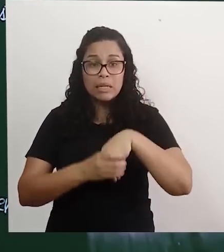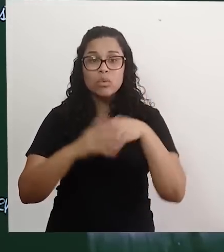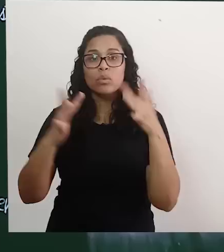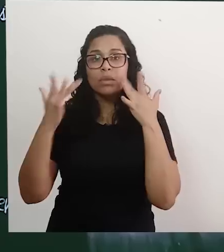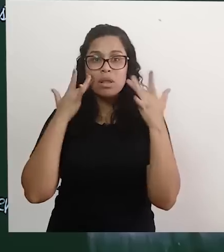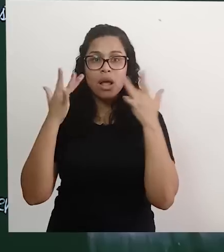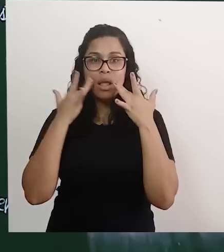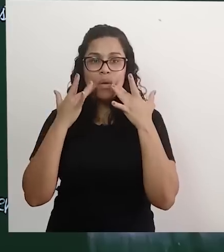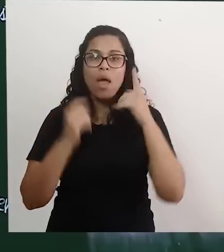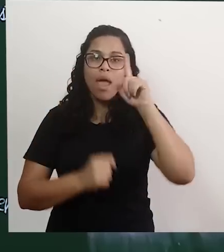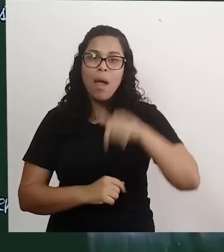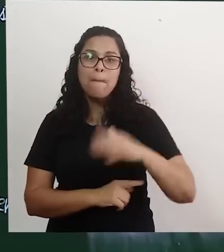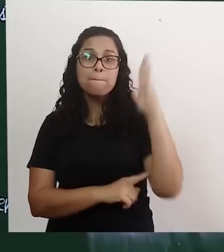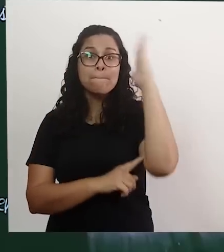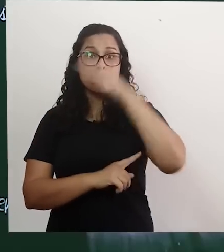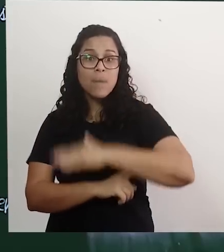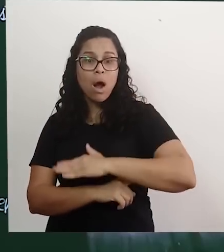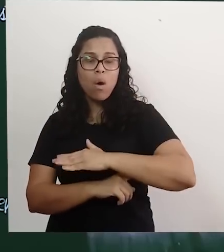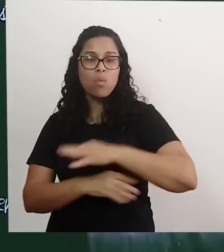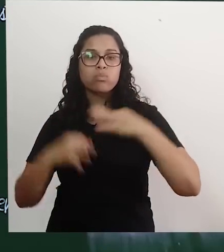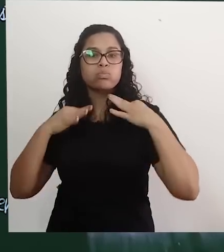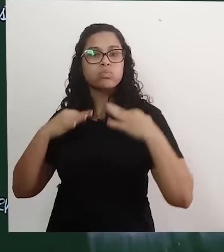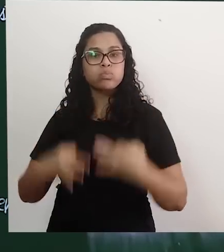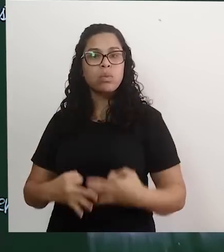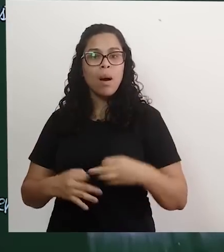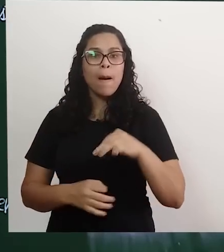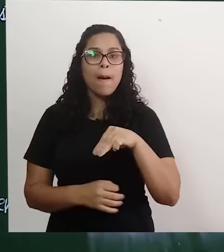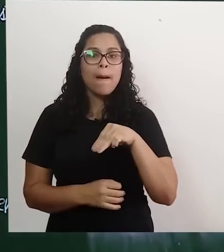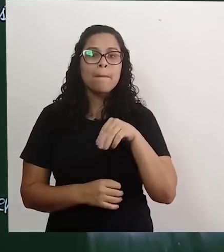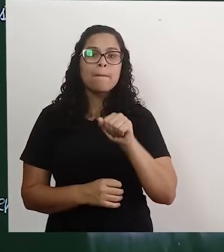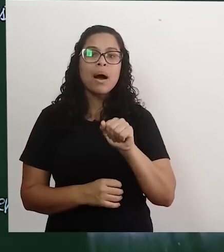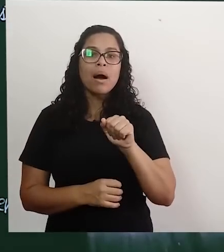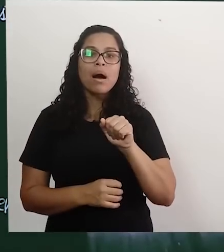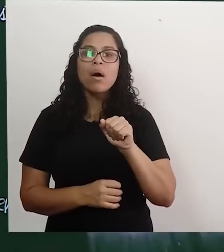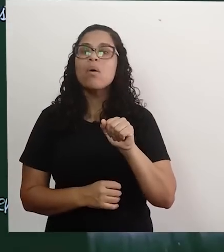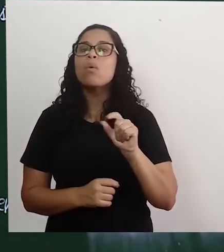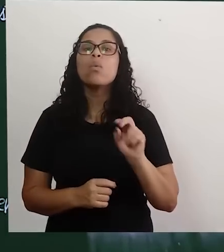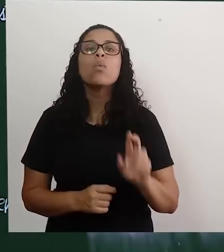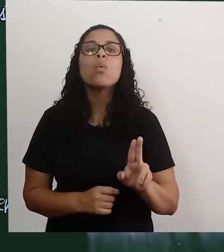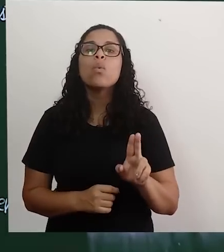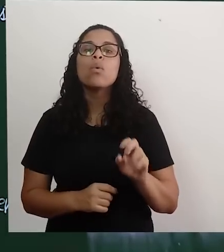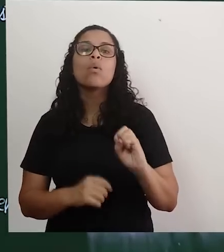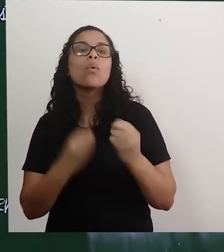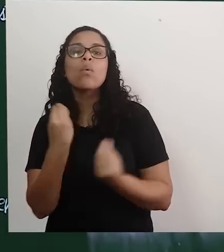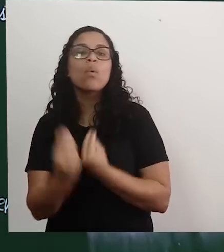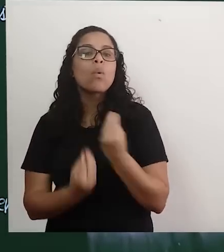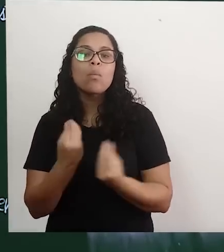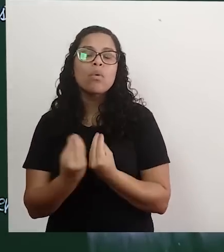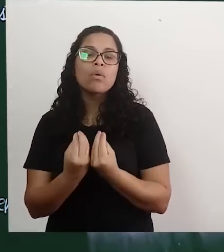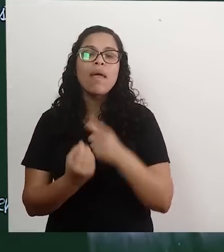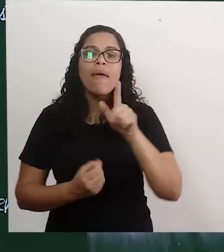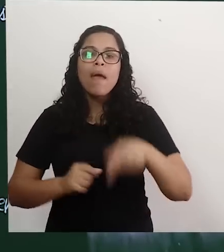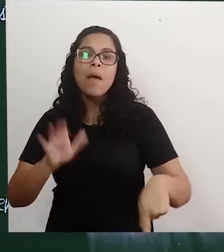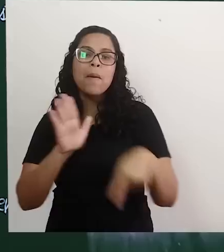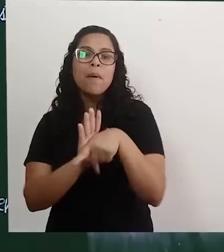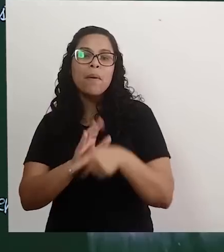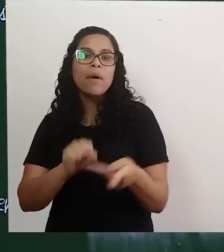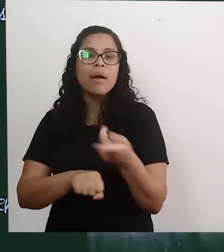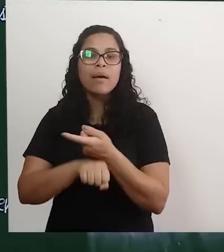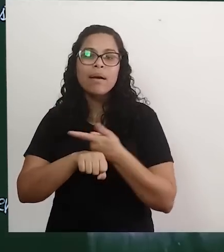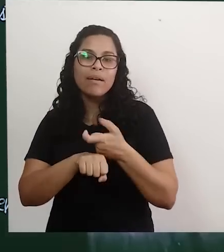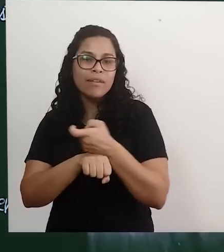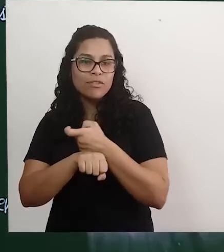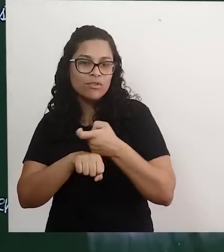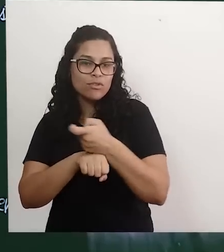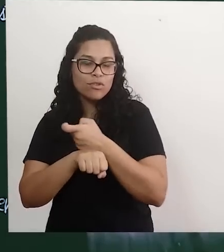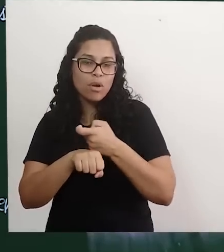comportamento. Se é um mau comportamento, isso significa que mal aqui nesse contexto está sendo utilizado como adjetivo.